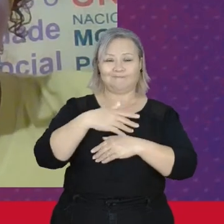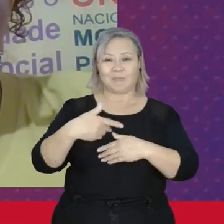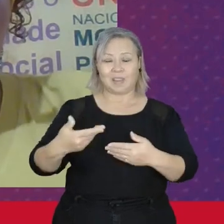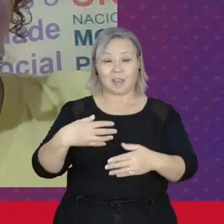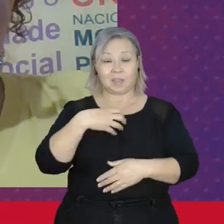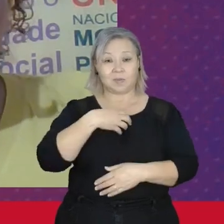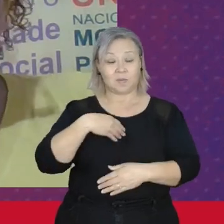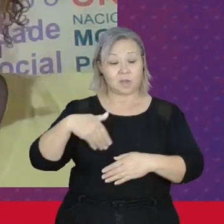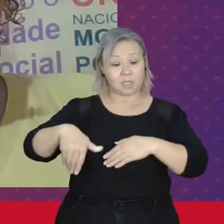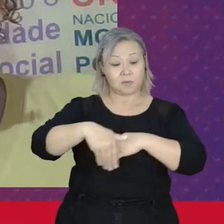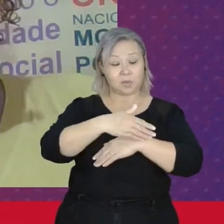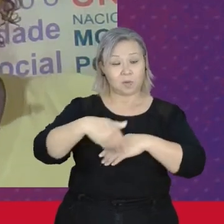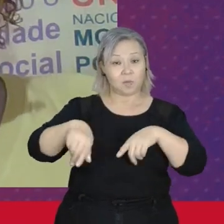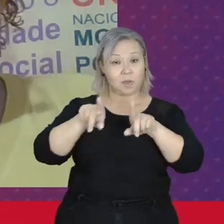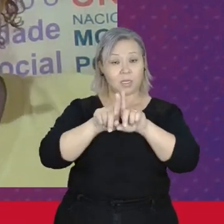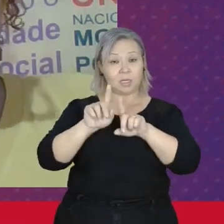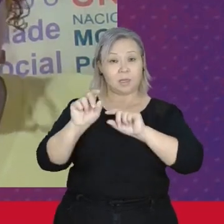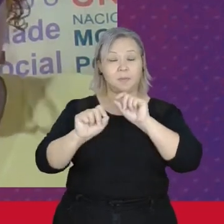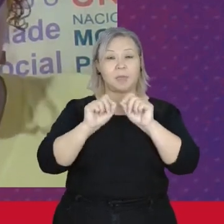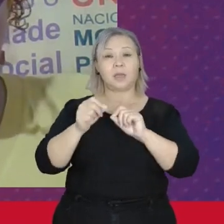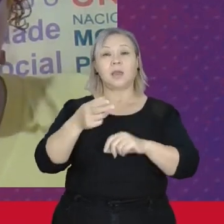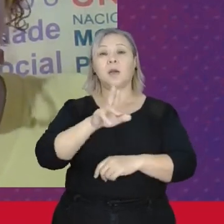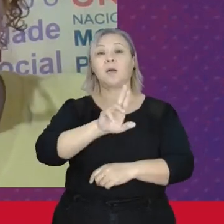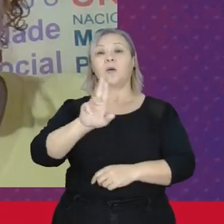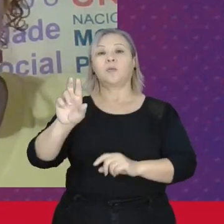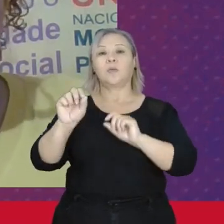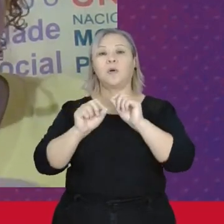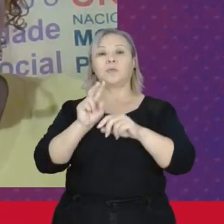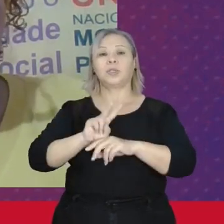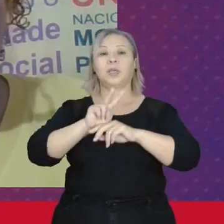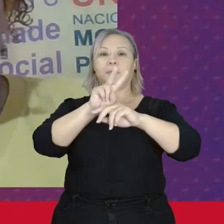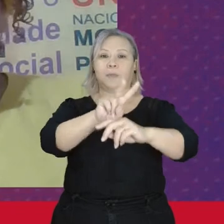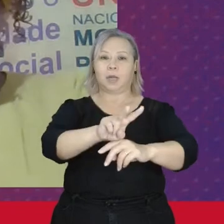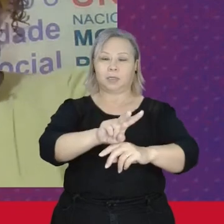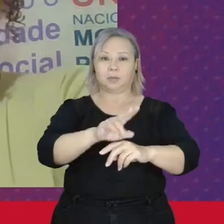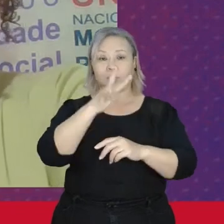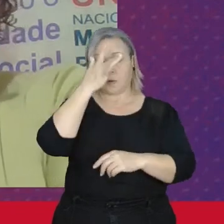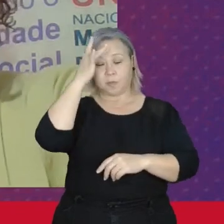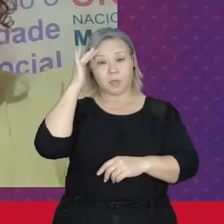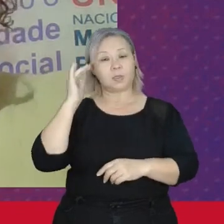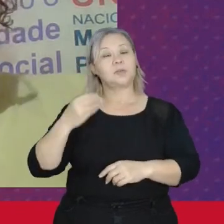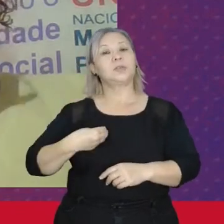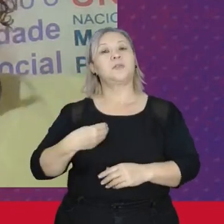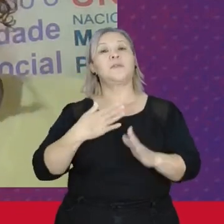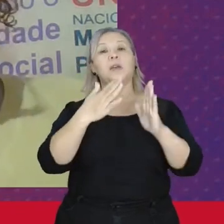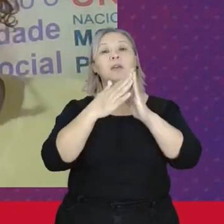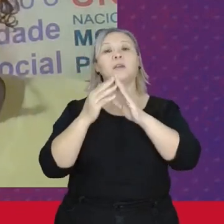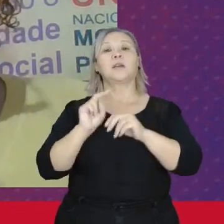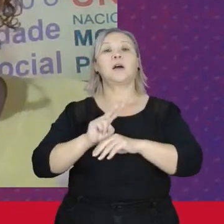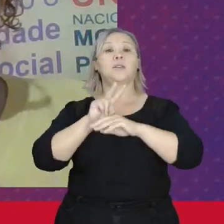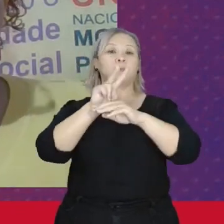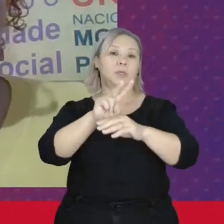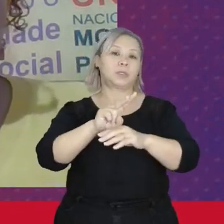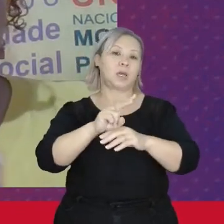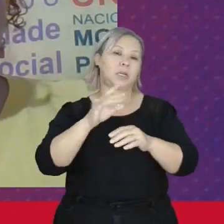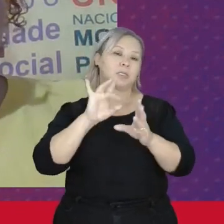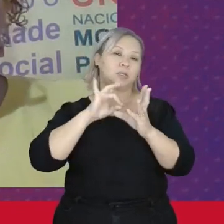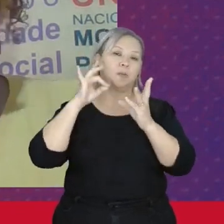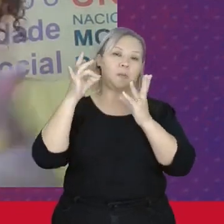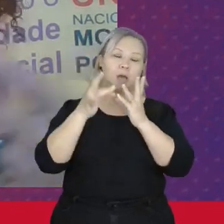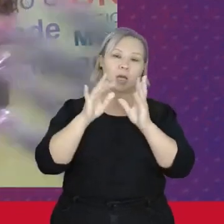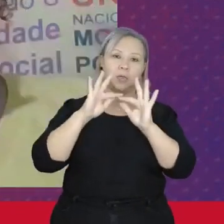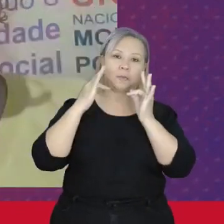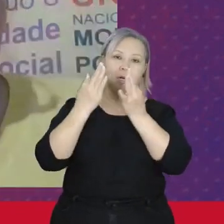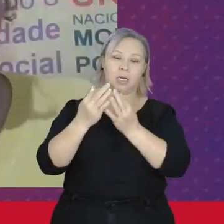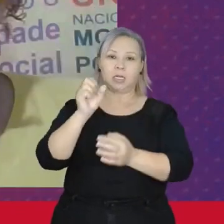situação de rua, ou o que a gente chama de empréstimo, né? Que são pessoas que vivem emprestadas na casa de parente, ou de sogro,